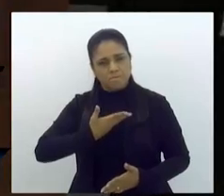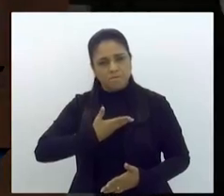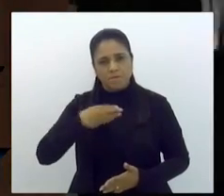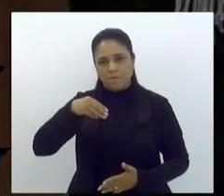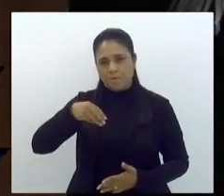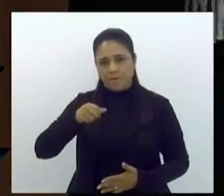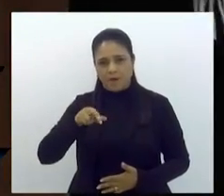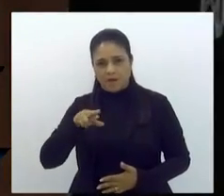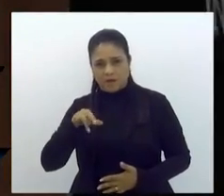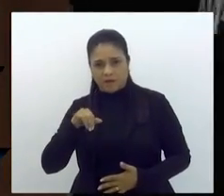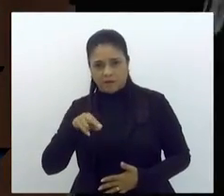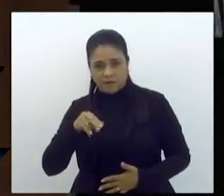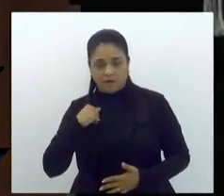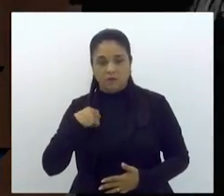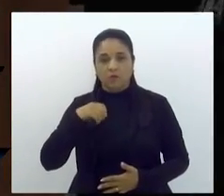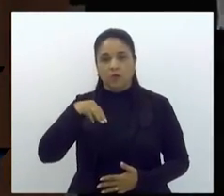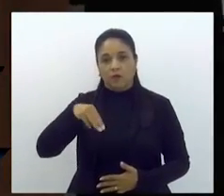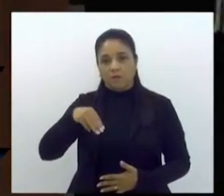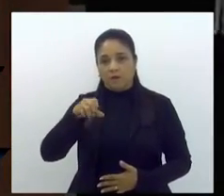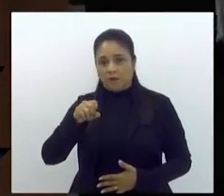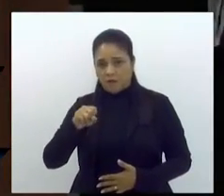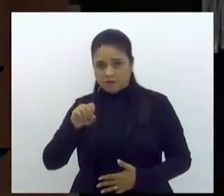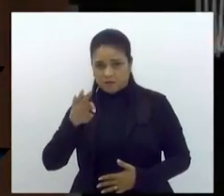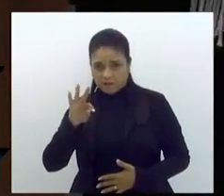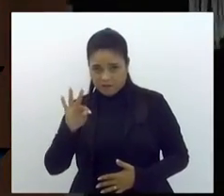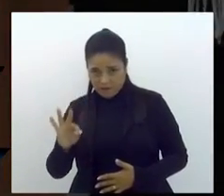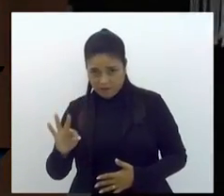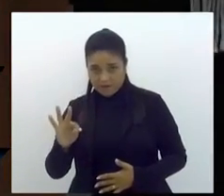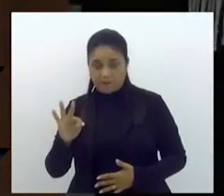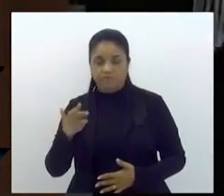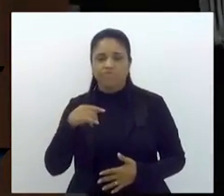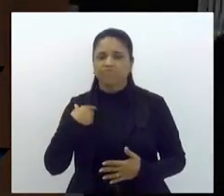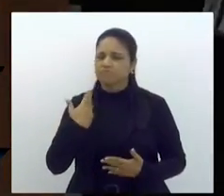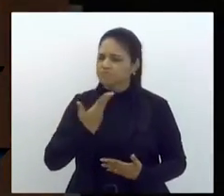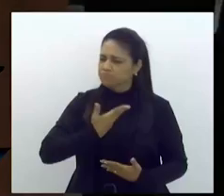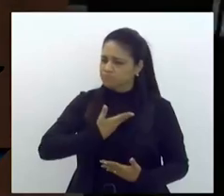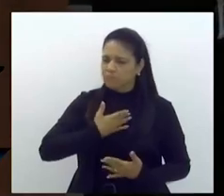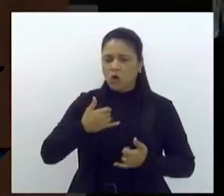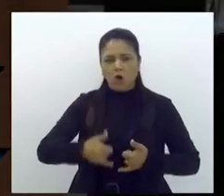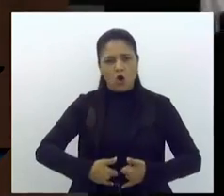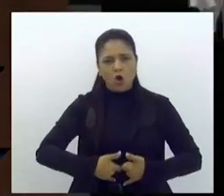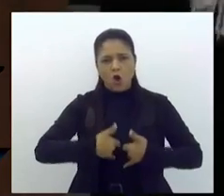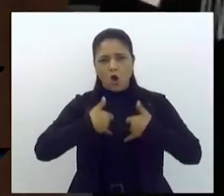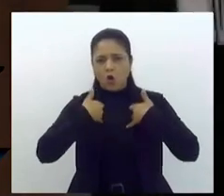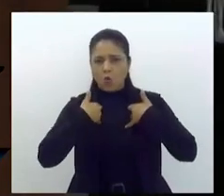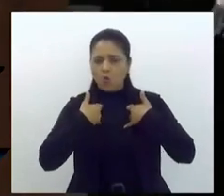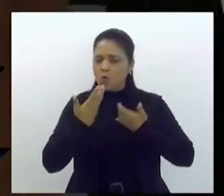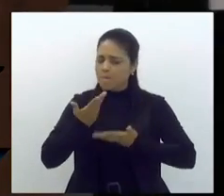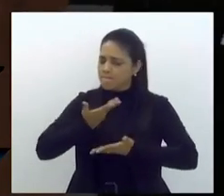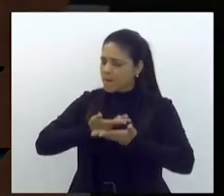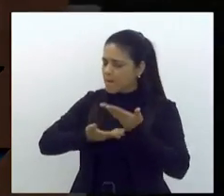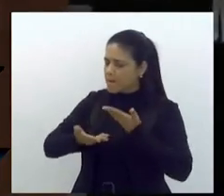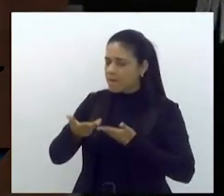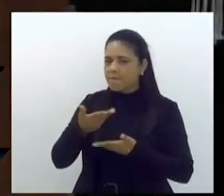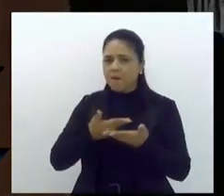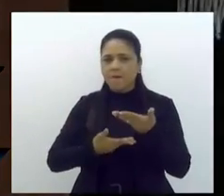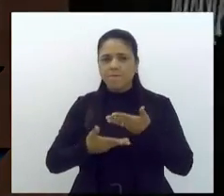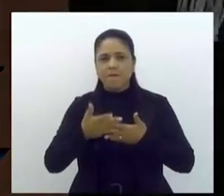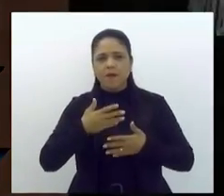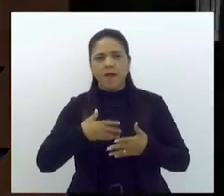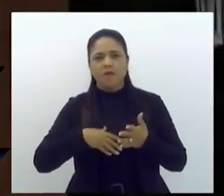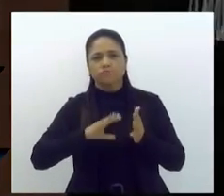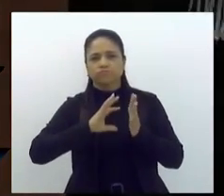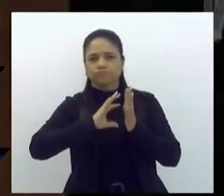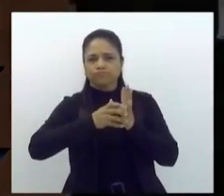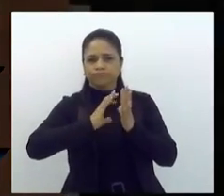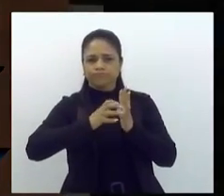Marina do MST companheira que eu tenho uma orgulho de dividir com ela a bancada do